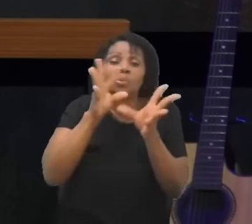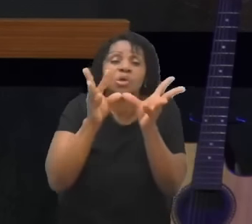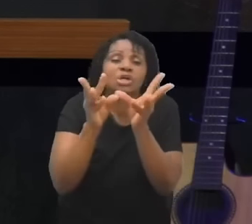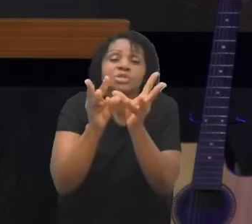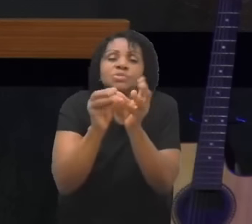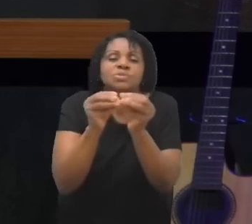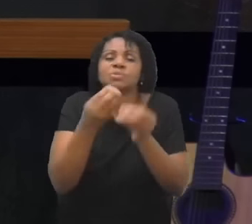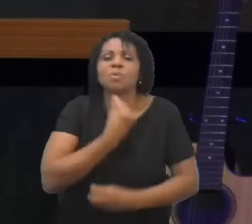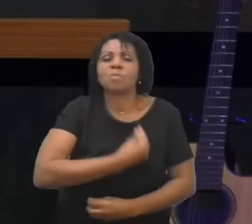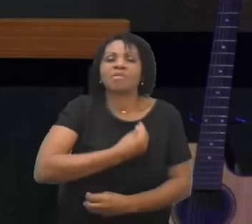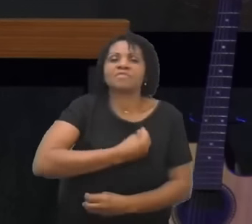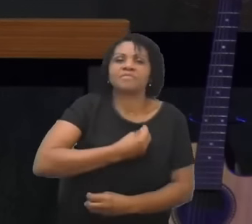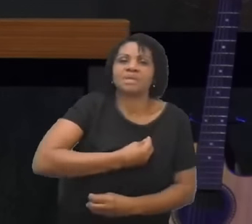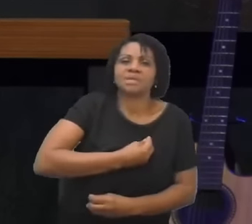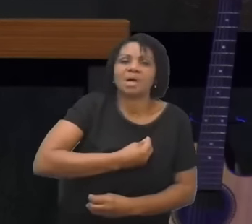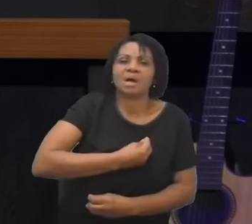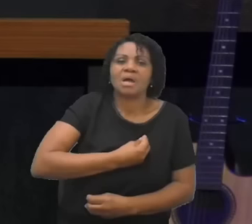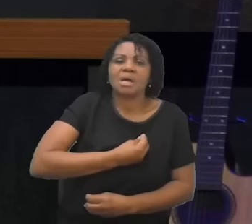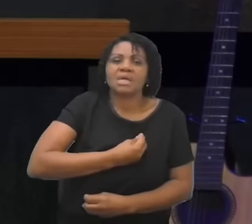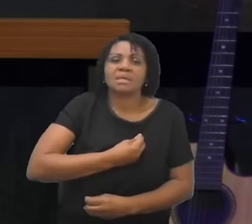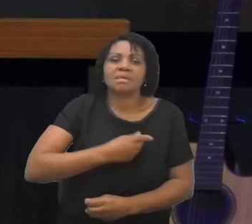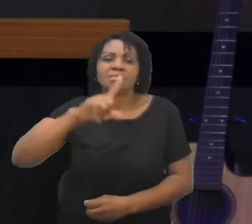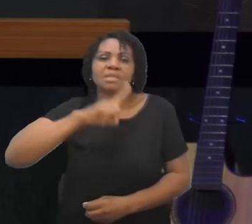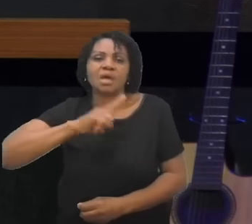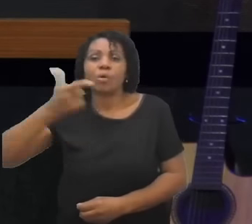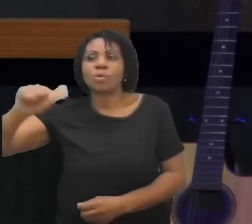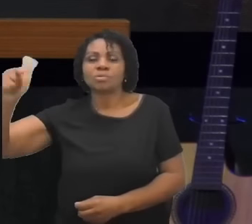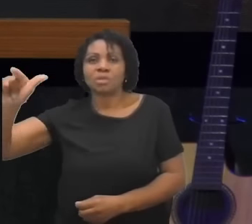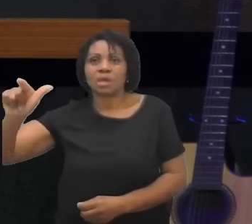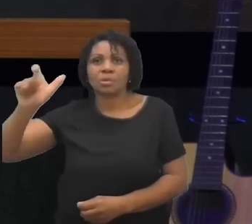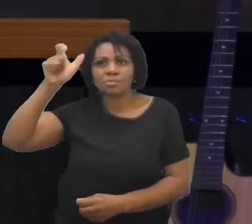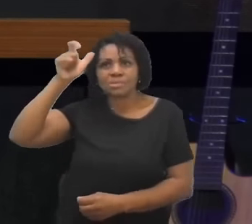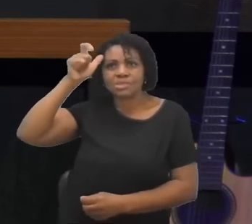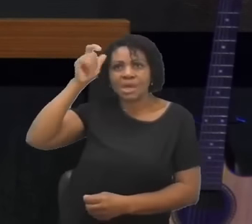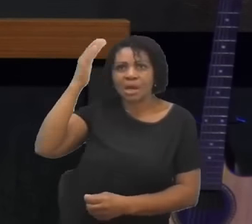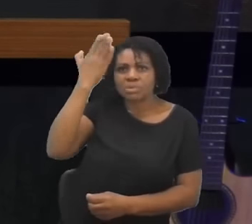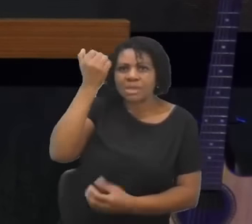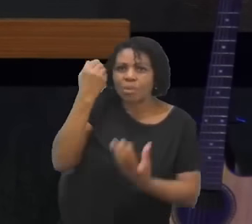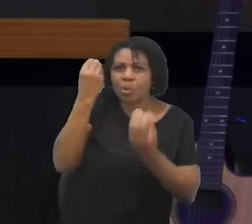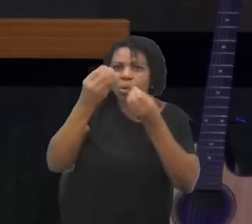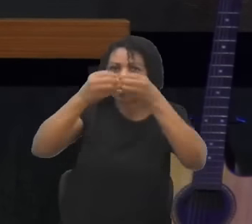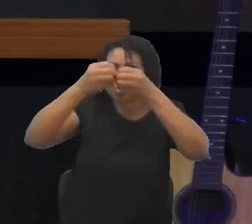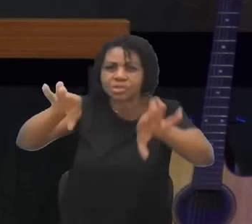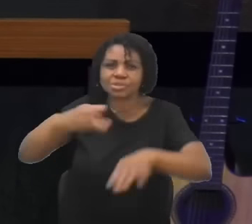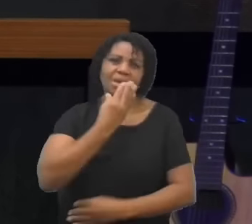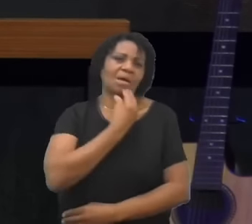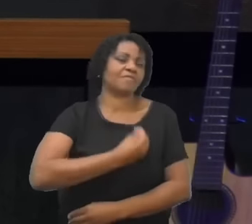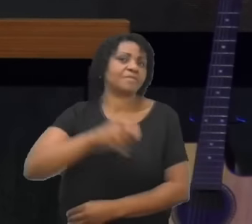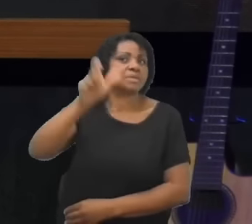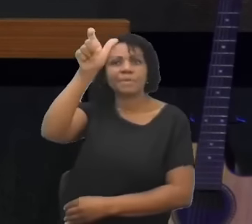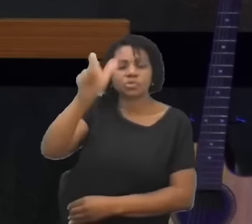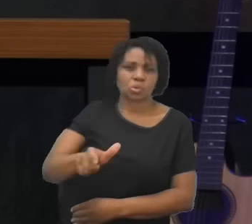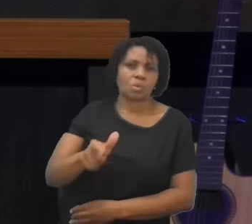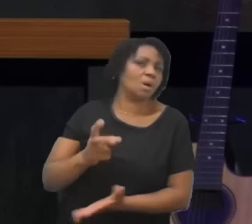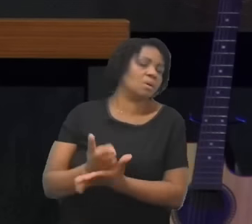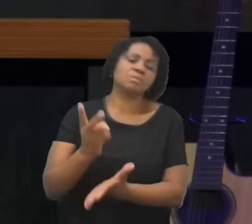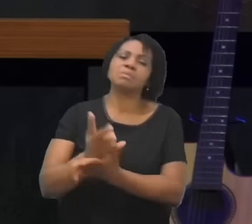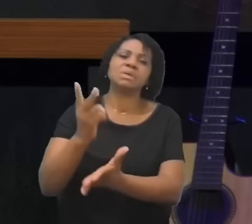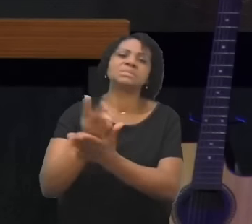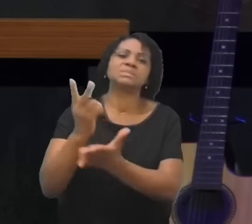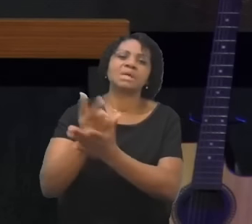vida entre possessão e não possessão. O diabo, ele sabe como arruinar a vida de uma pessoa, nem sempre é